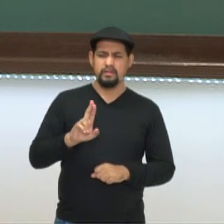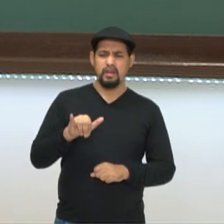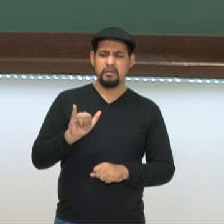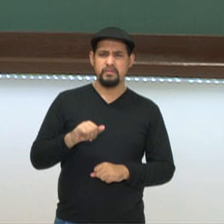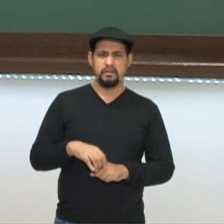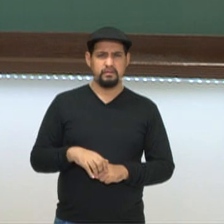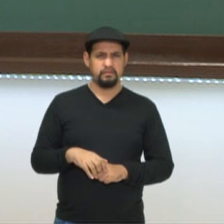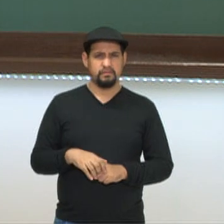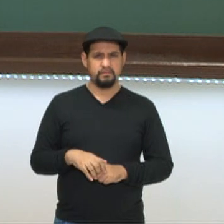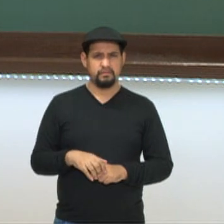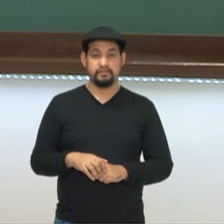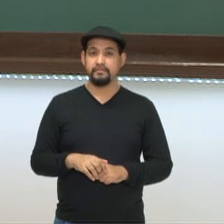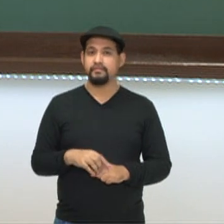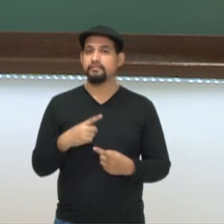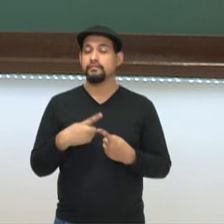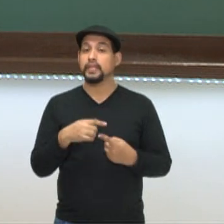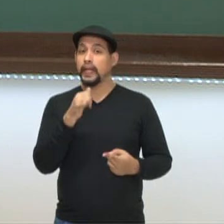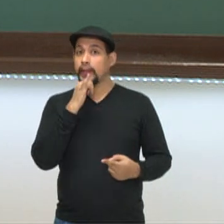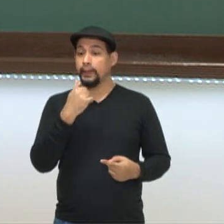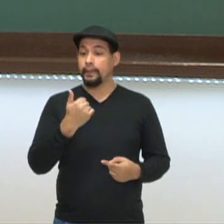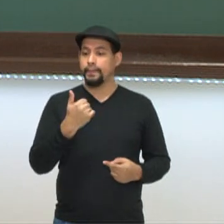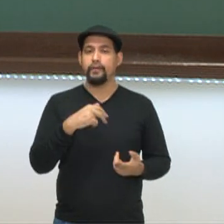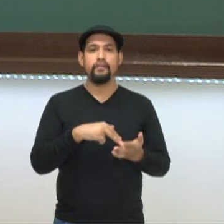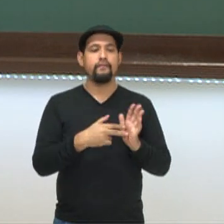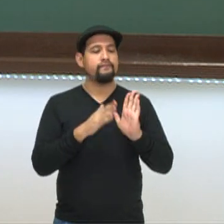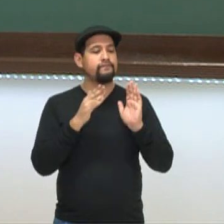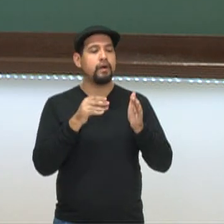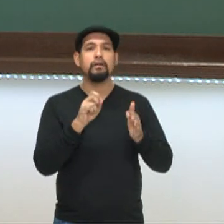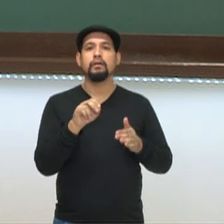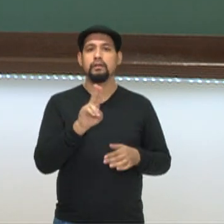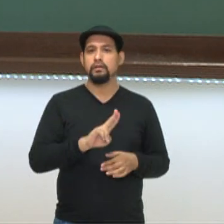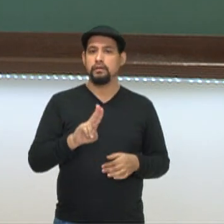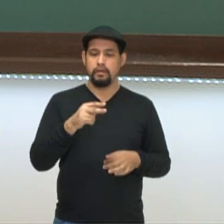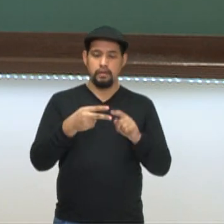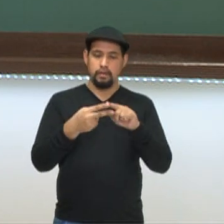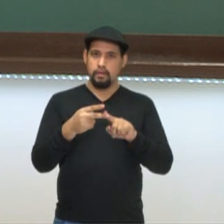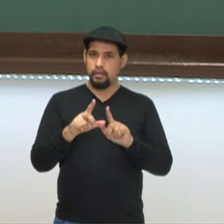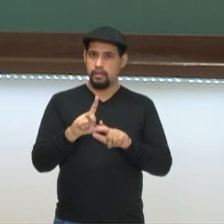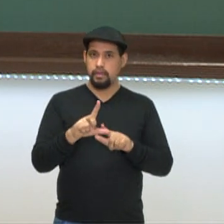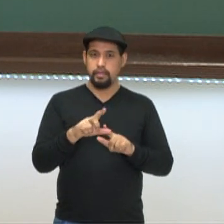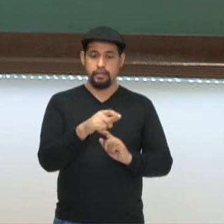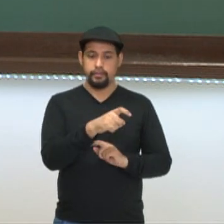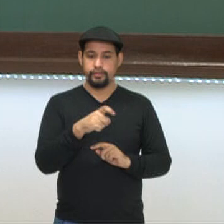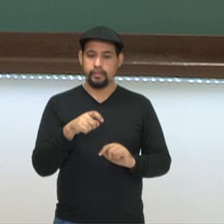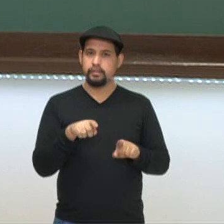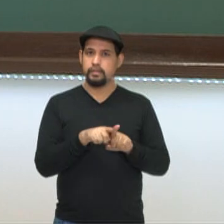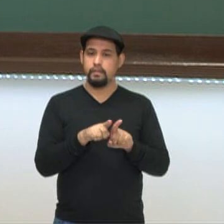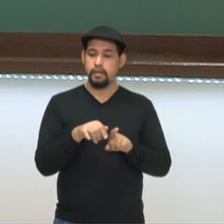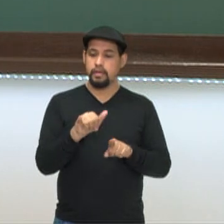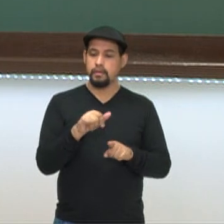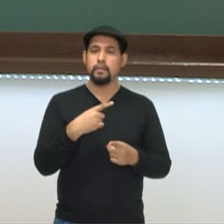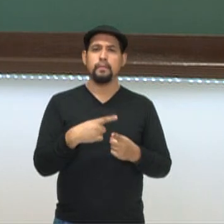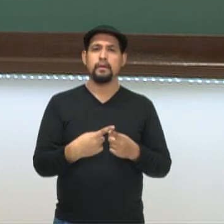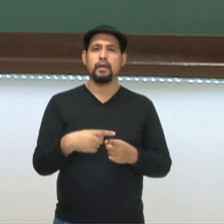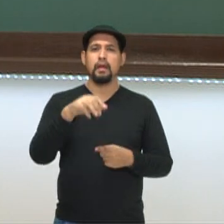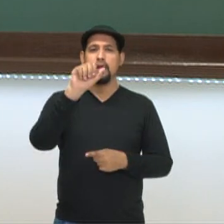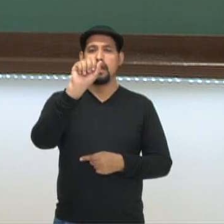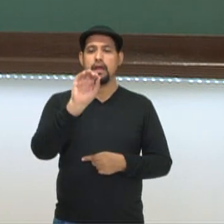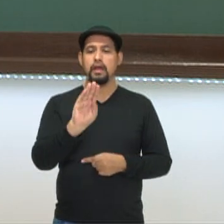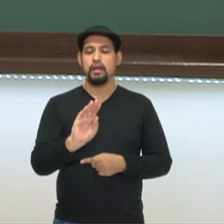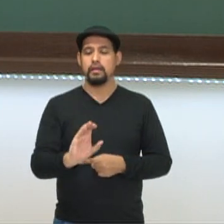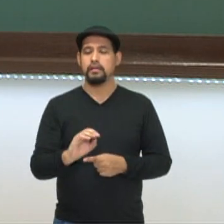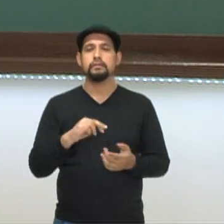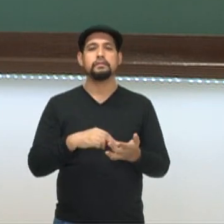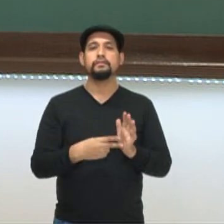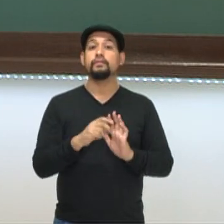y? Ok? Nesse primeiro momento, foque em usar essas duas letras, x e y, tá bom? Porque o a, b e c são